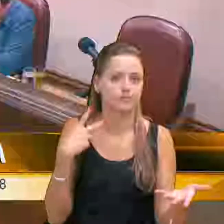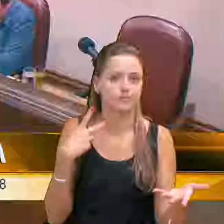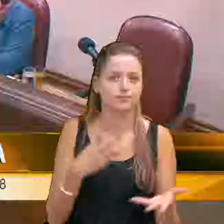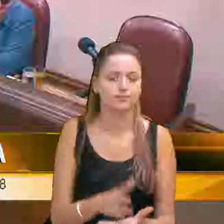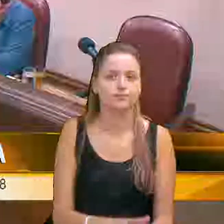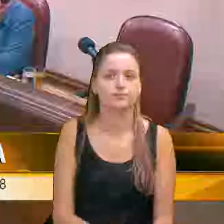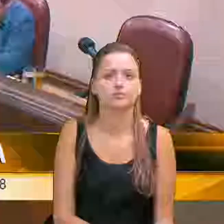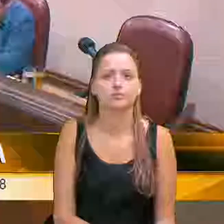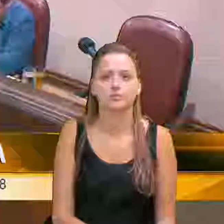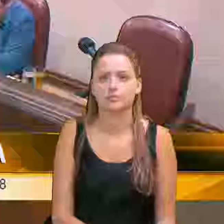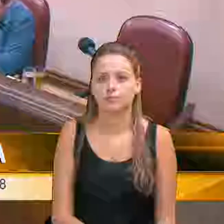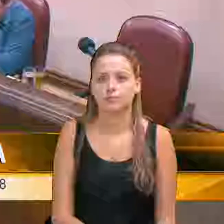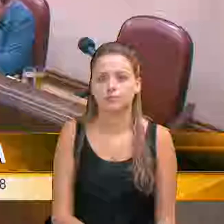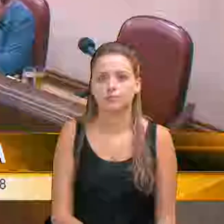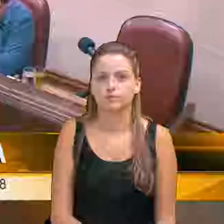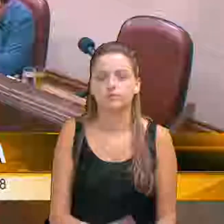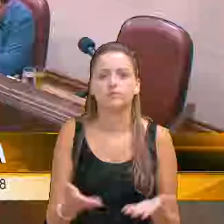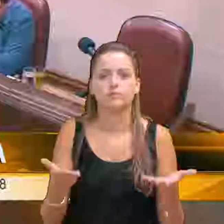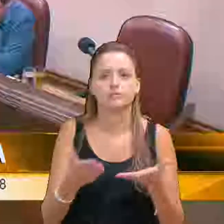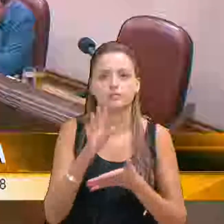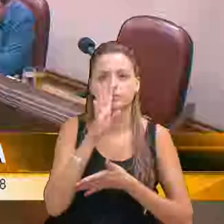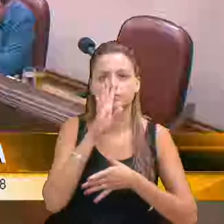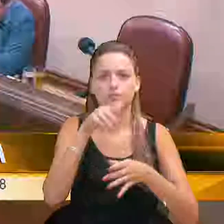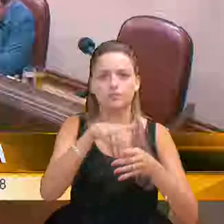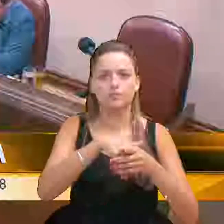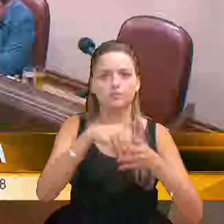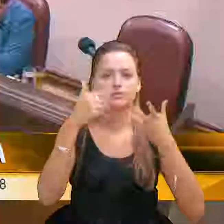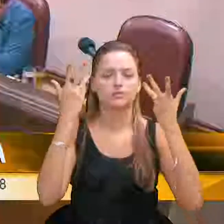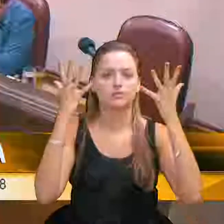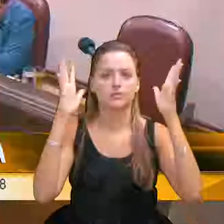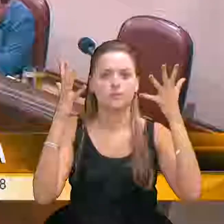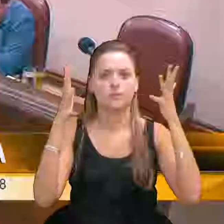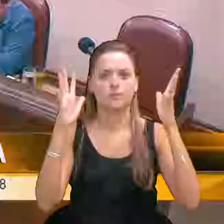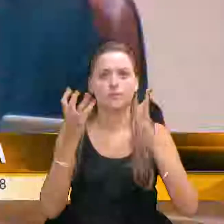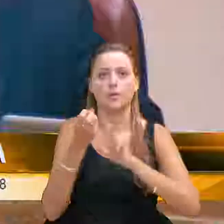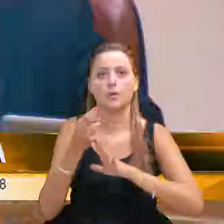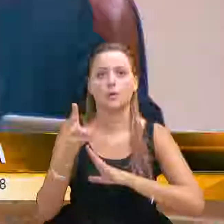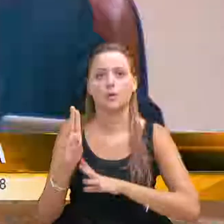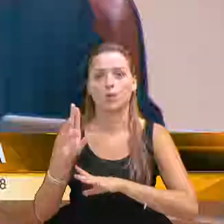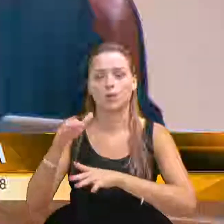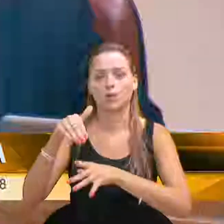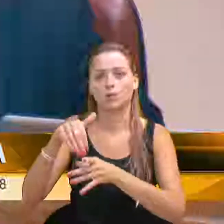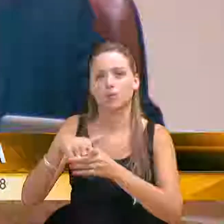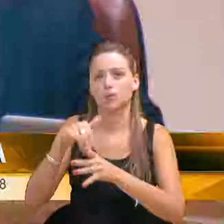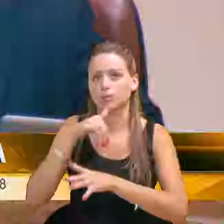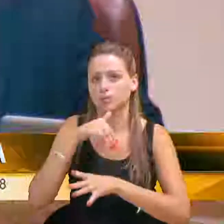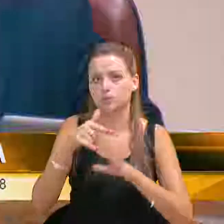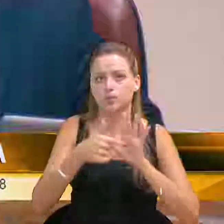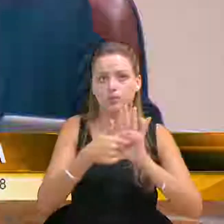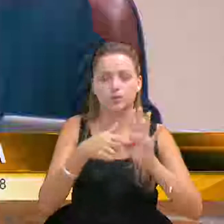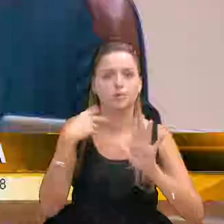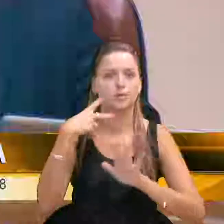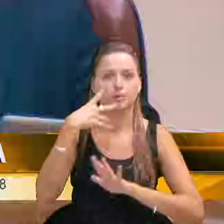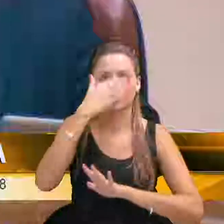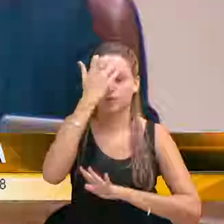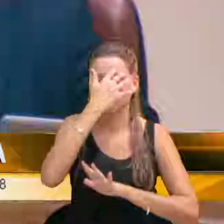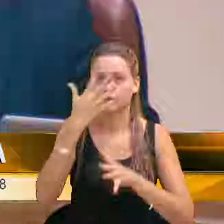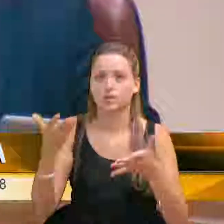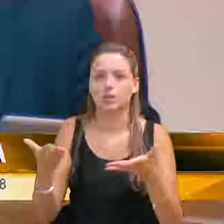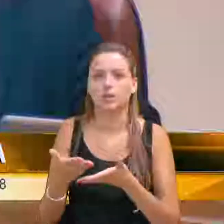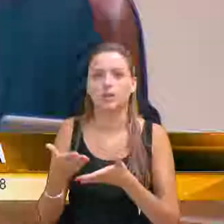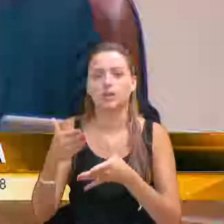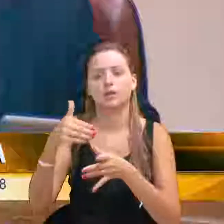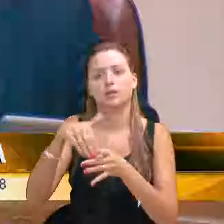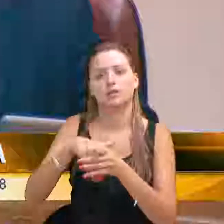vereadores. Em apreciação, os votos de congratulações e ou de louvor apresentado pelo vereador Adiló de Domênico. Em